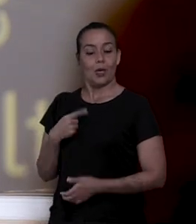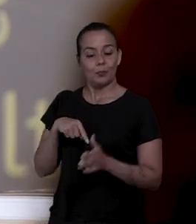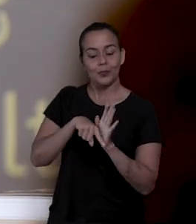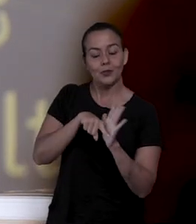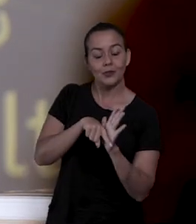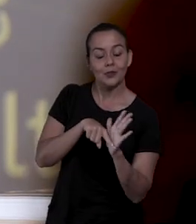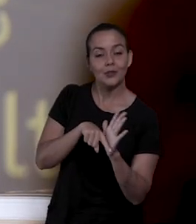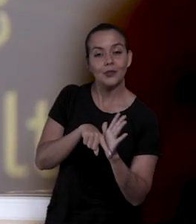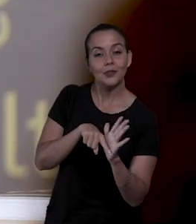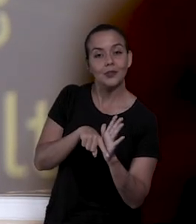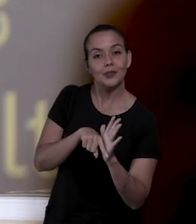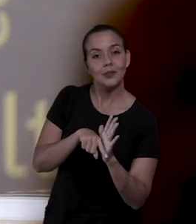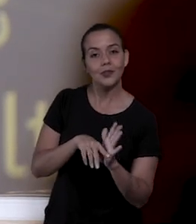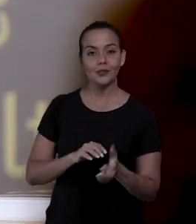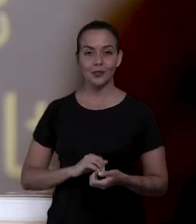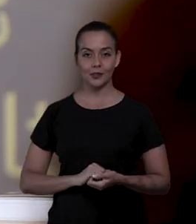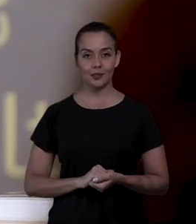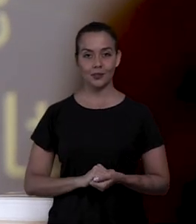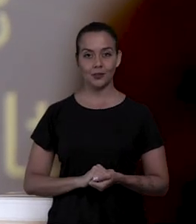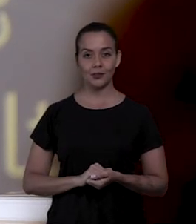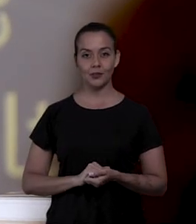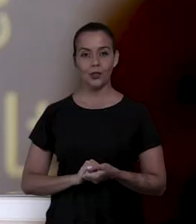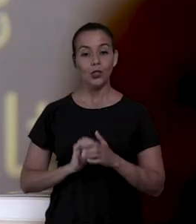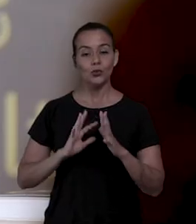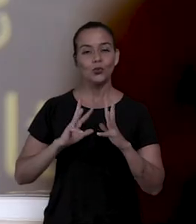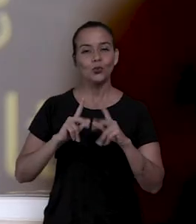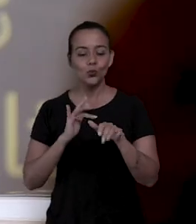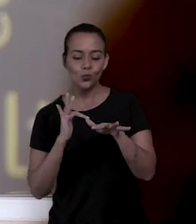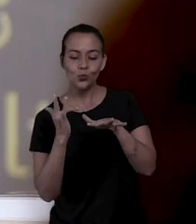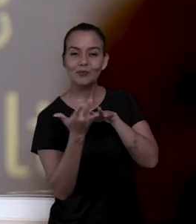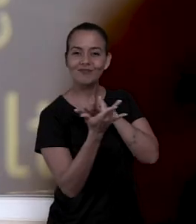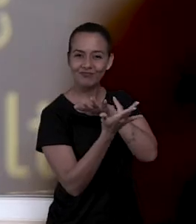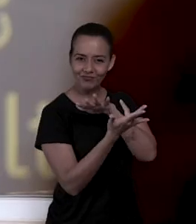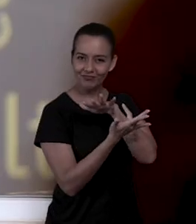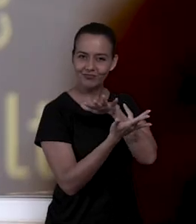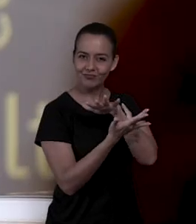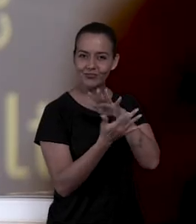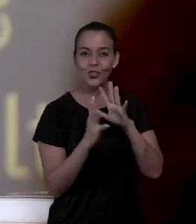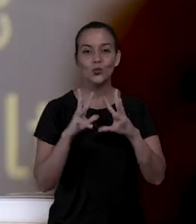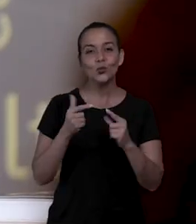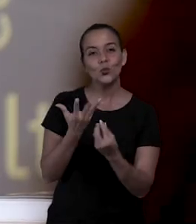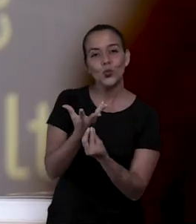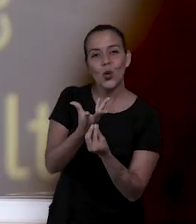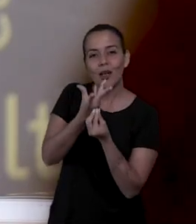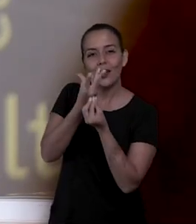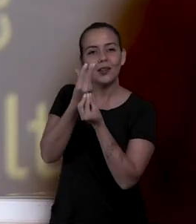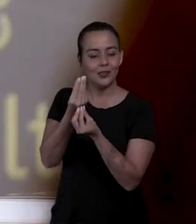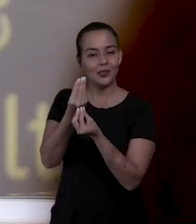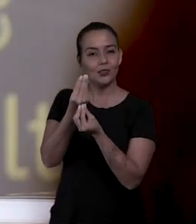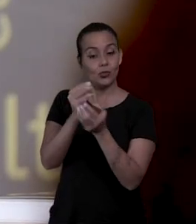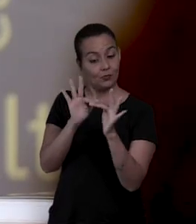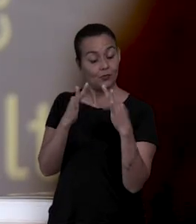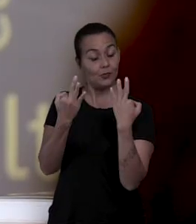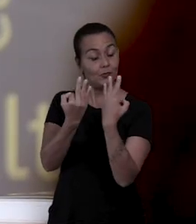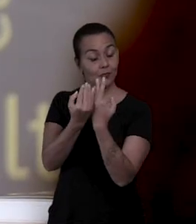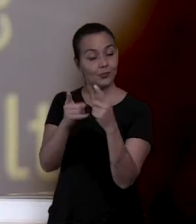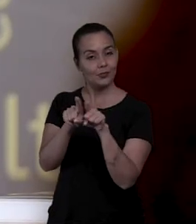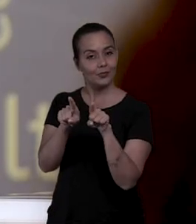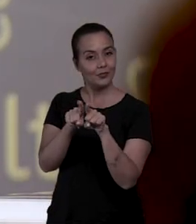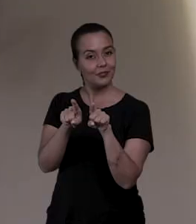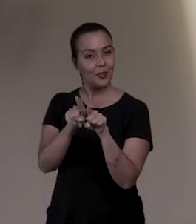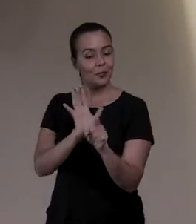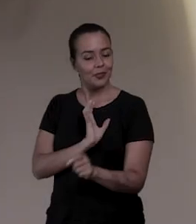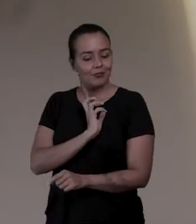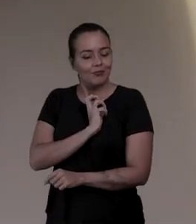estudos, as nossas redes, as nossas artes, as nossas famílias e os nossos amores também. Isso